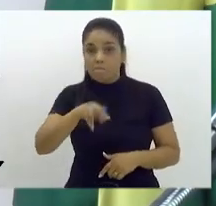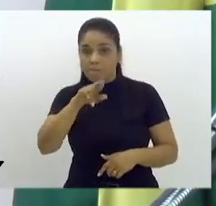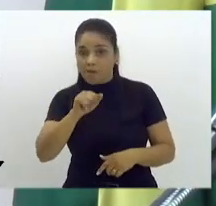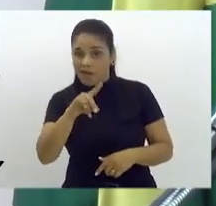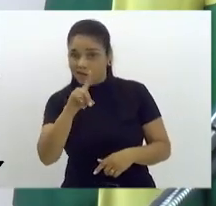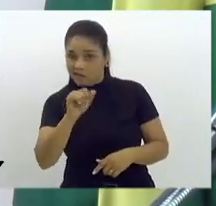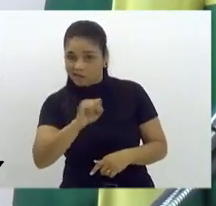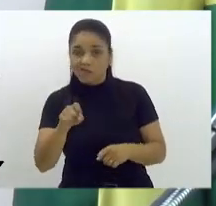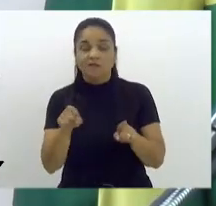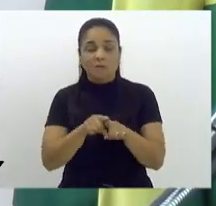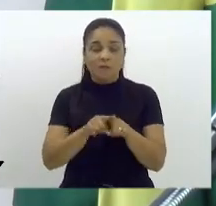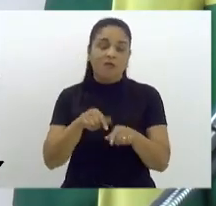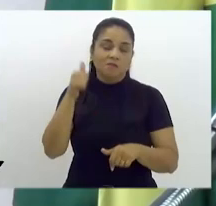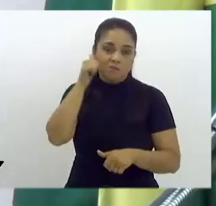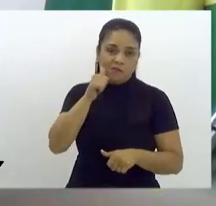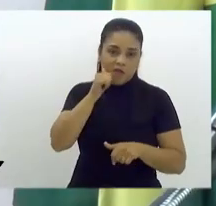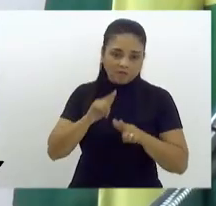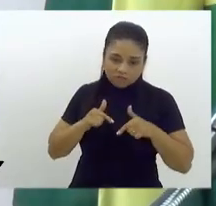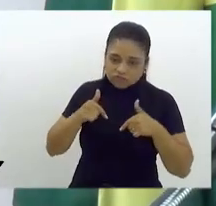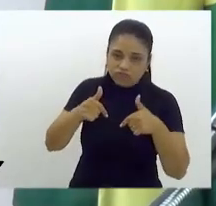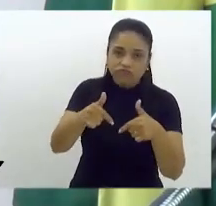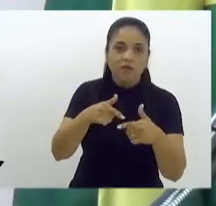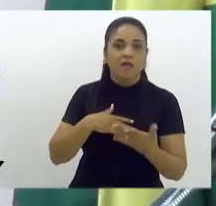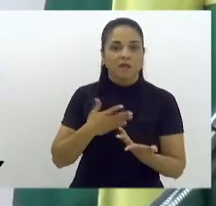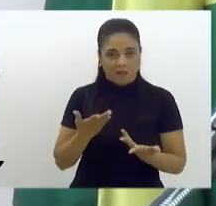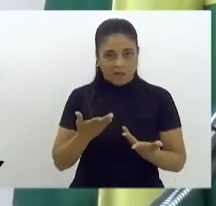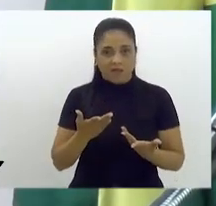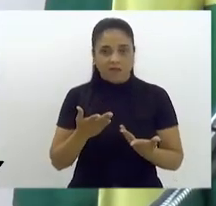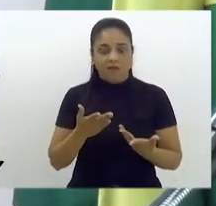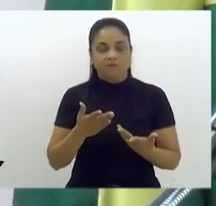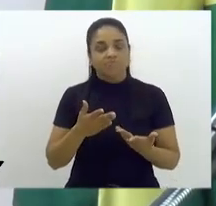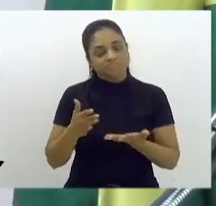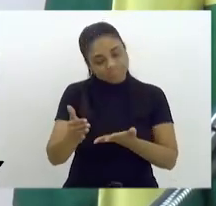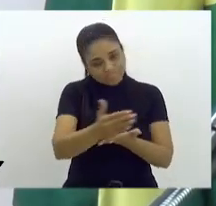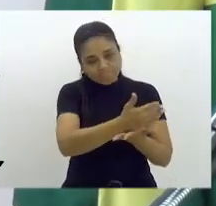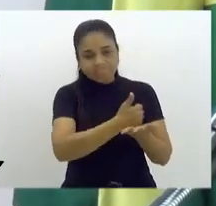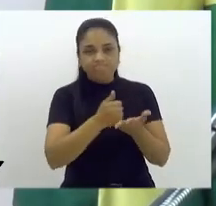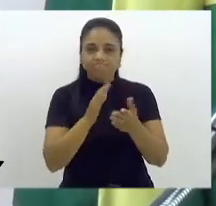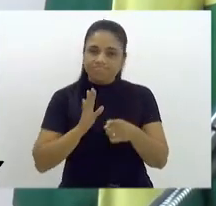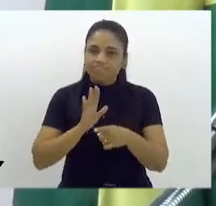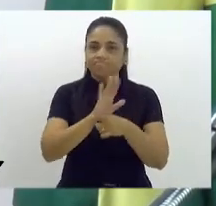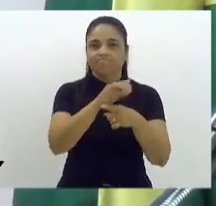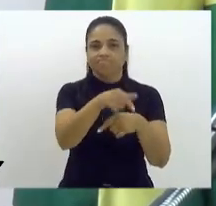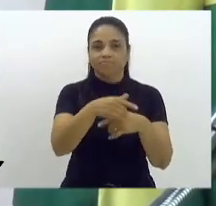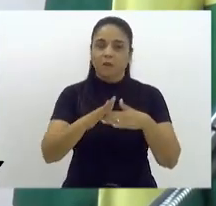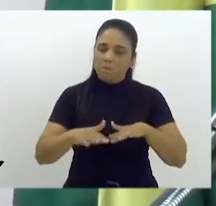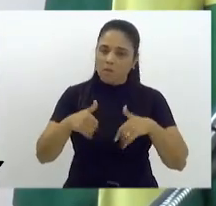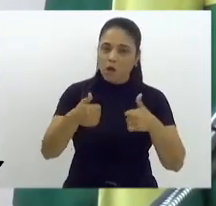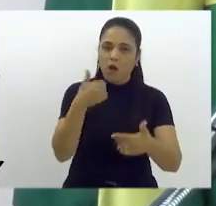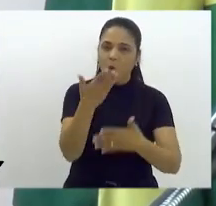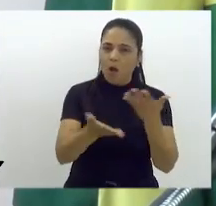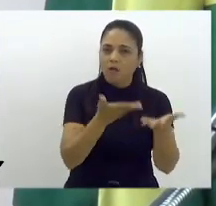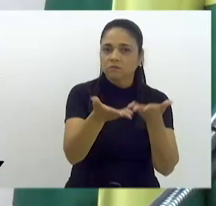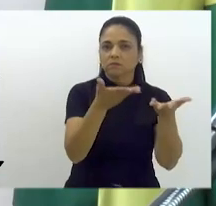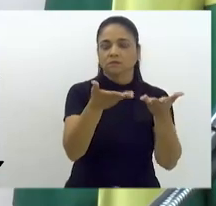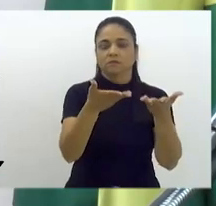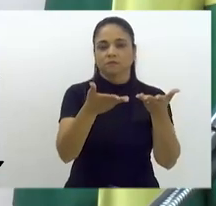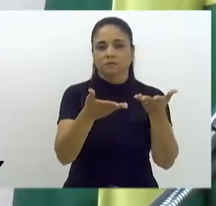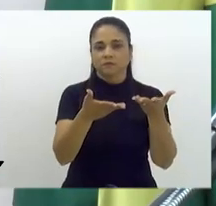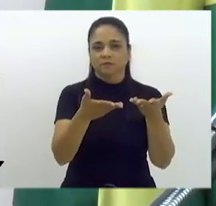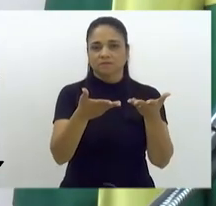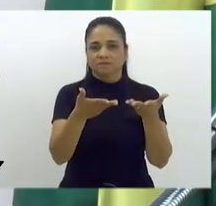da internet ativa também são mulheres Então logo isso também ajuda na proporção dos casos e melhorar sobre o atendimento para a gente ter essa